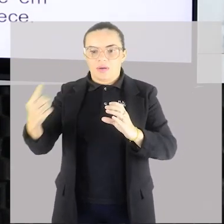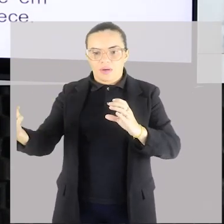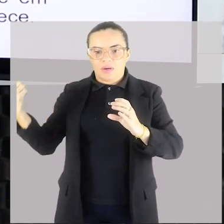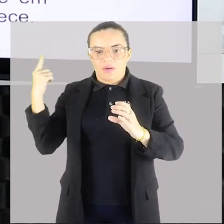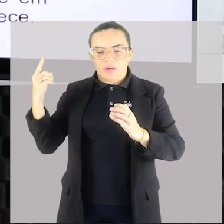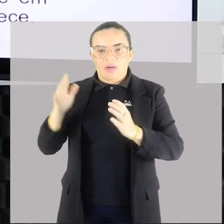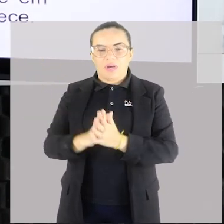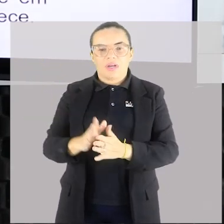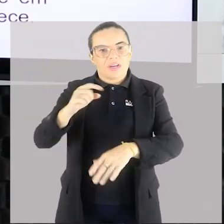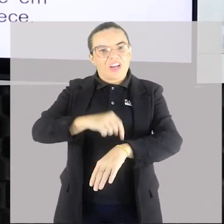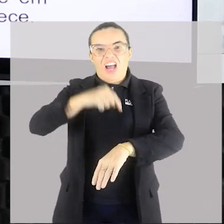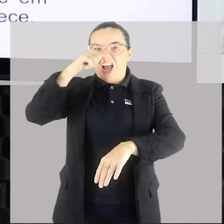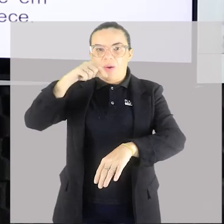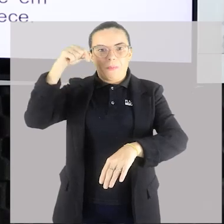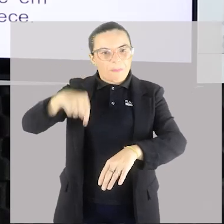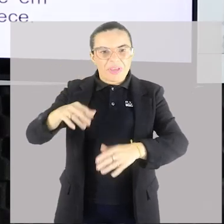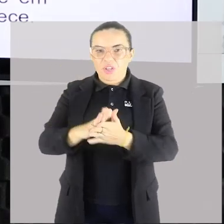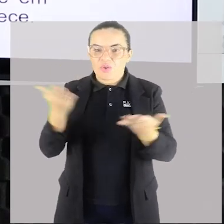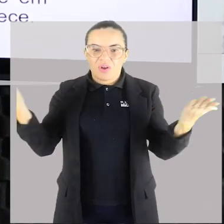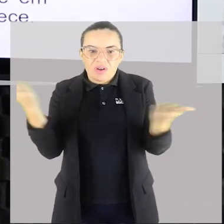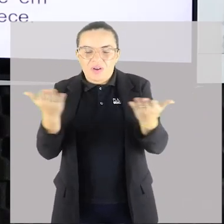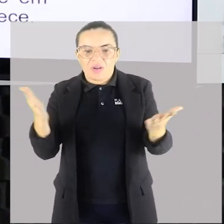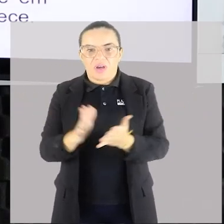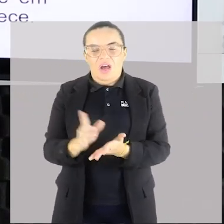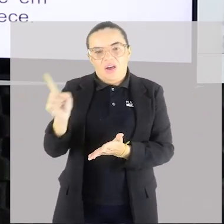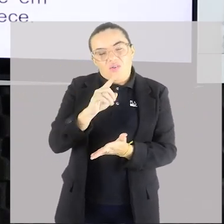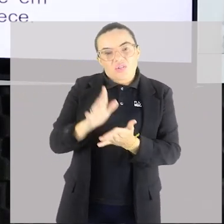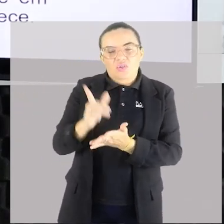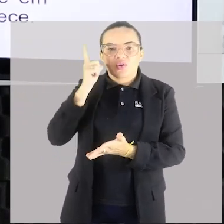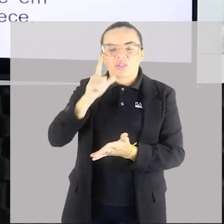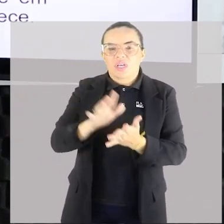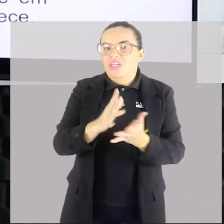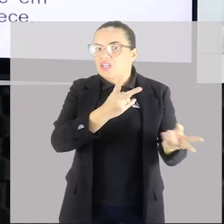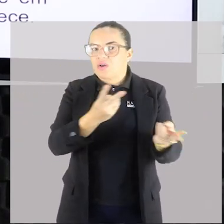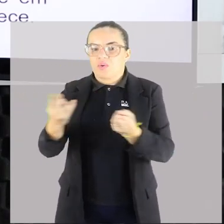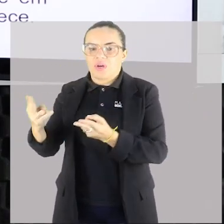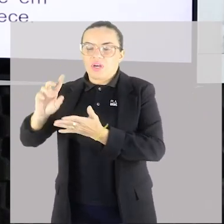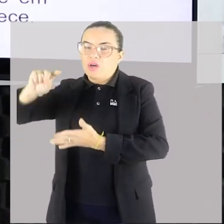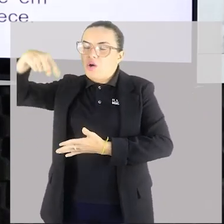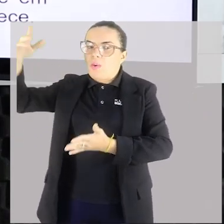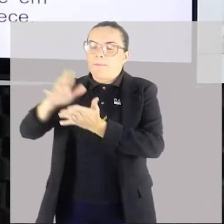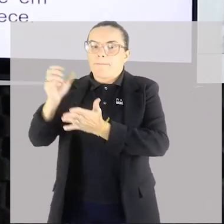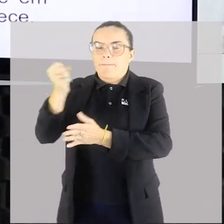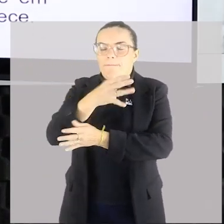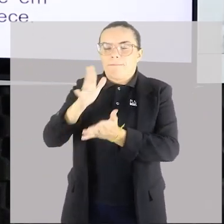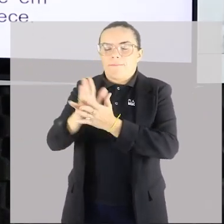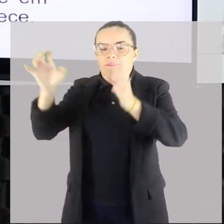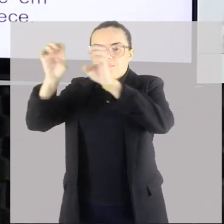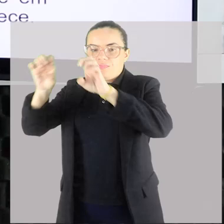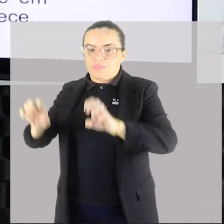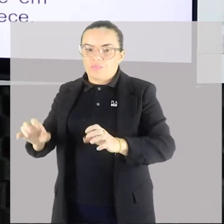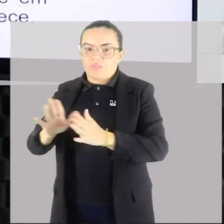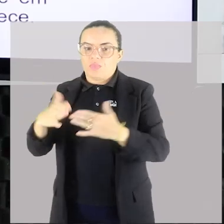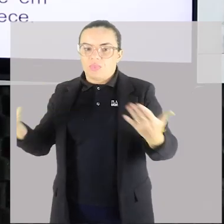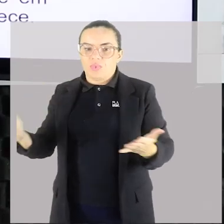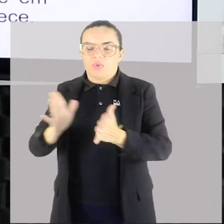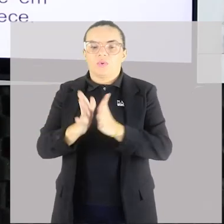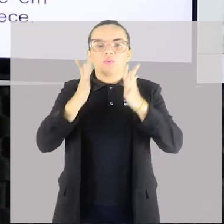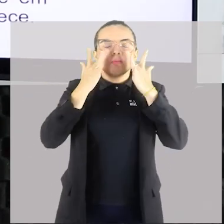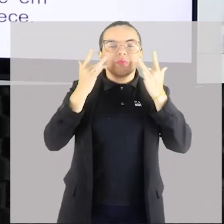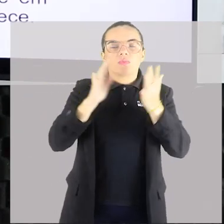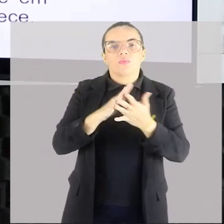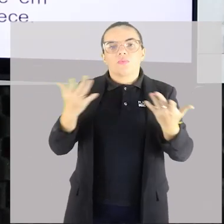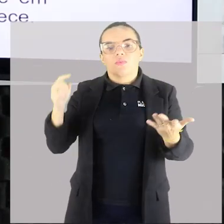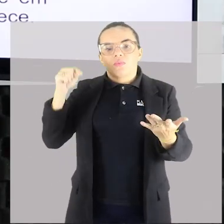consegue reproduzir exatamente igual, porque aí já seria uma outra estrutura. Se você vai fazer uma coisa normalmente igual, ela já vai ganhar, por exemplo, no teatro,